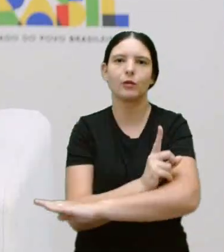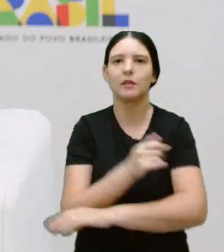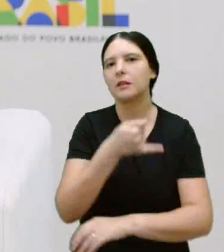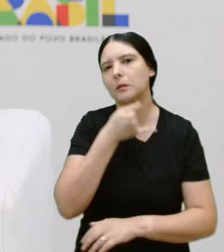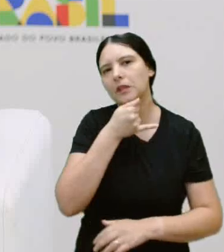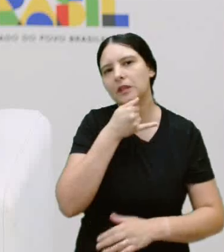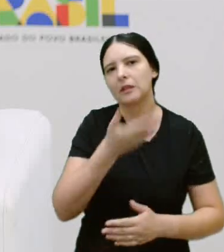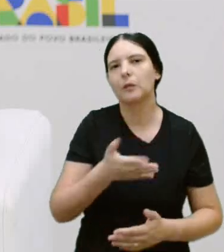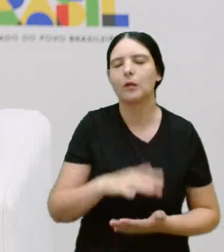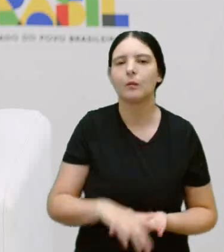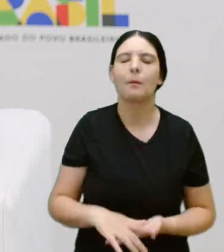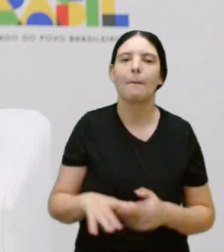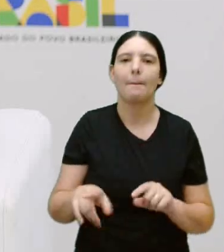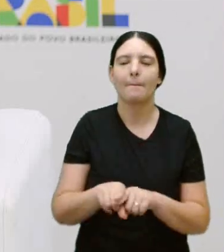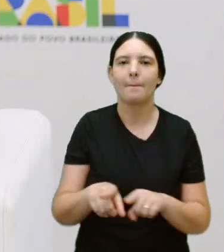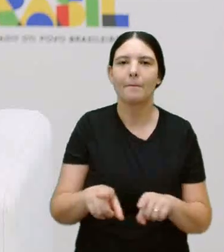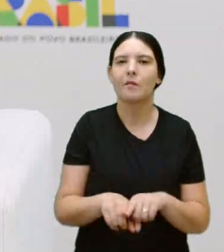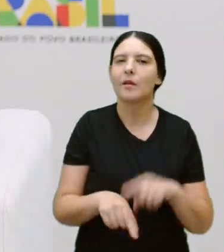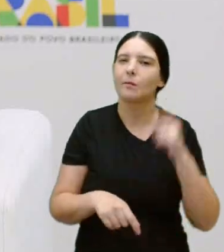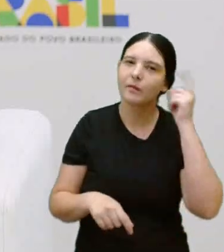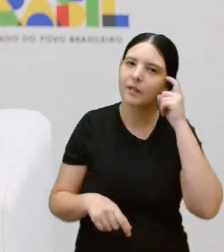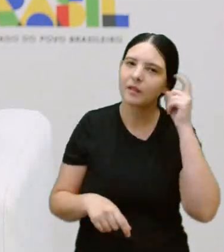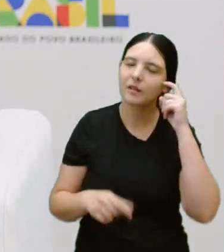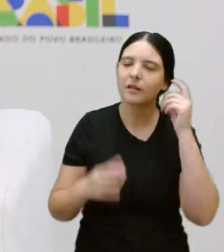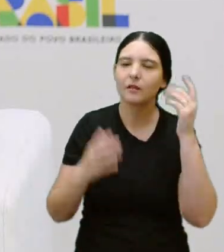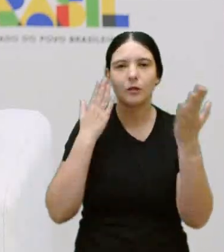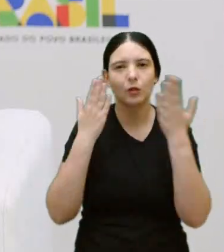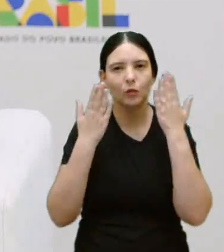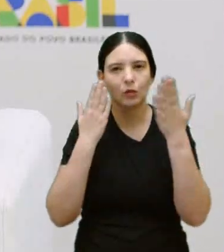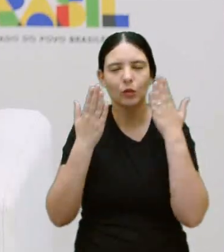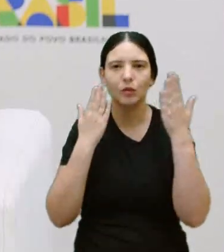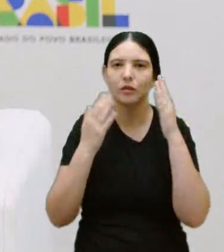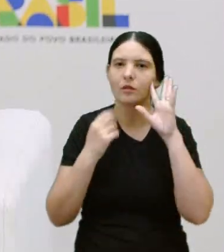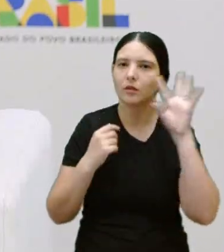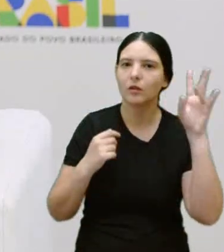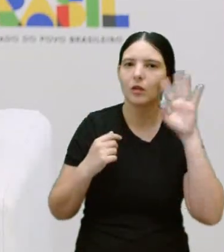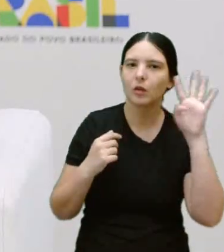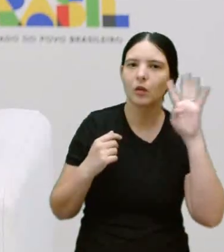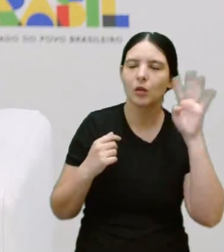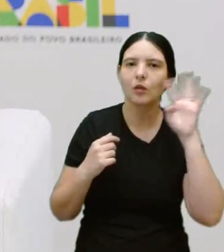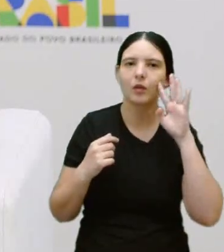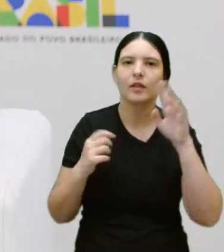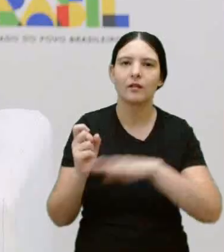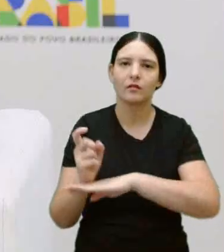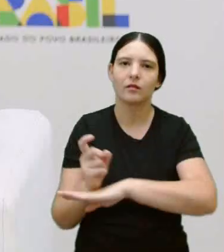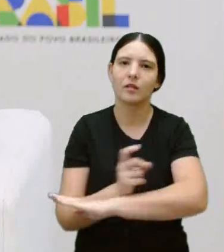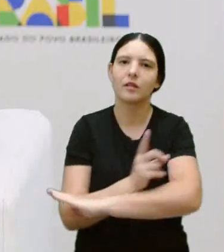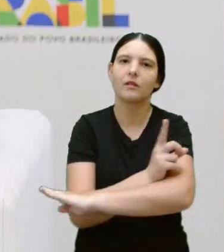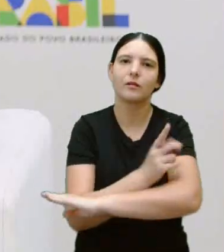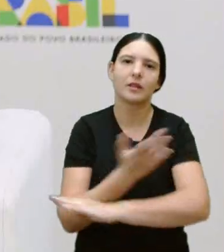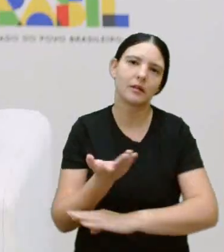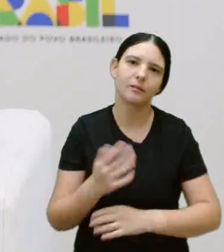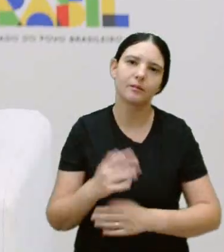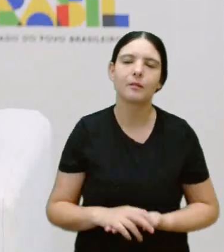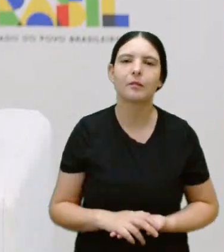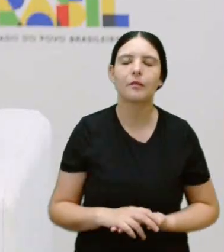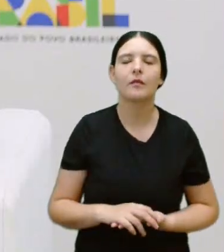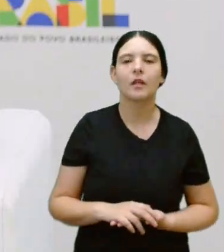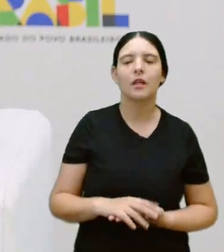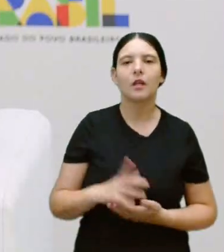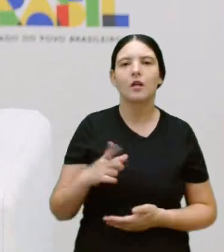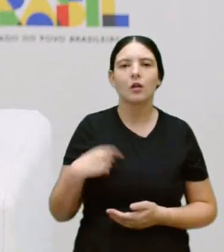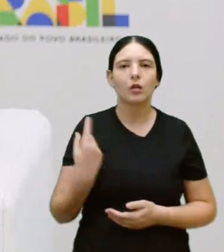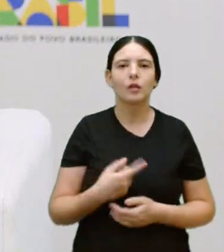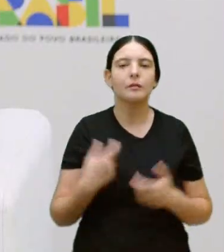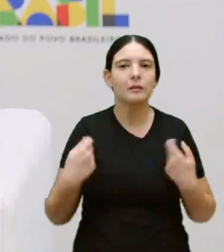que pensa a psicologia com teorias darwinianas, neodarwinianas, a gente tem uma necessidade de